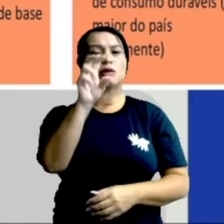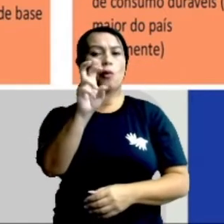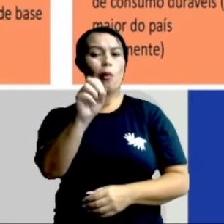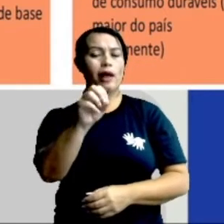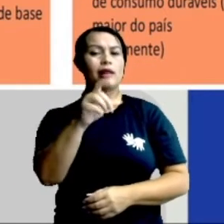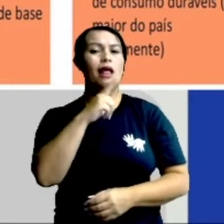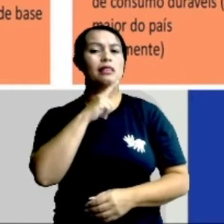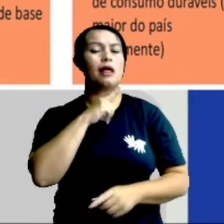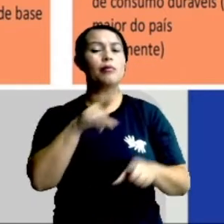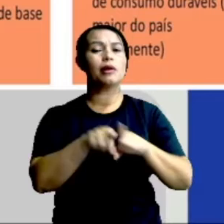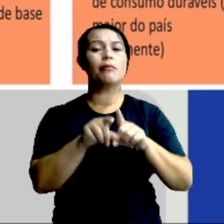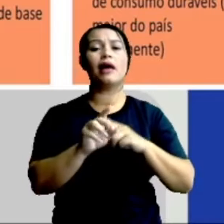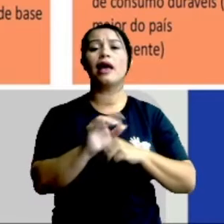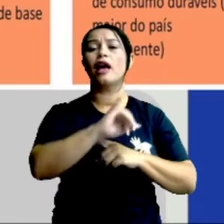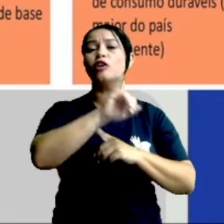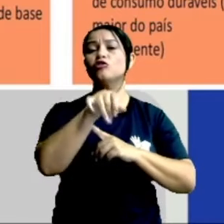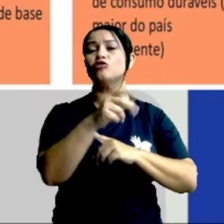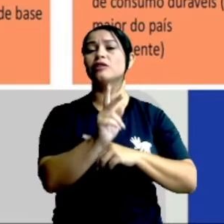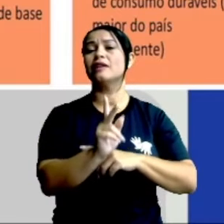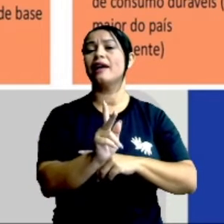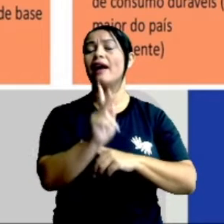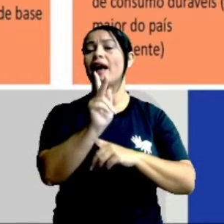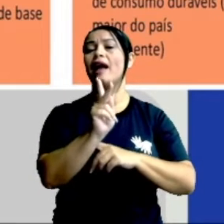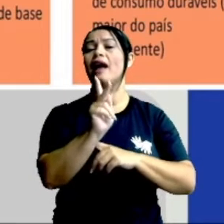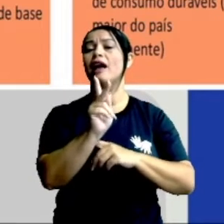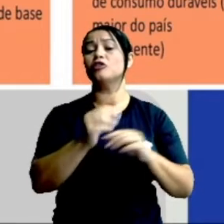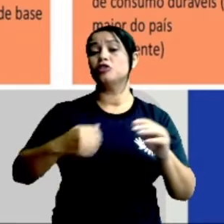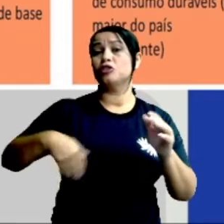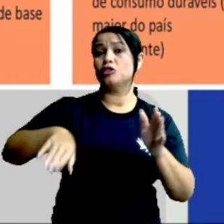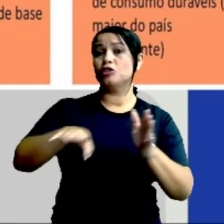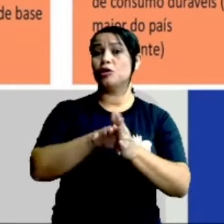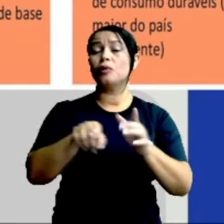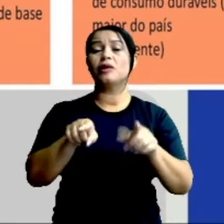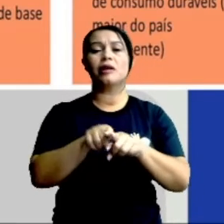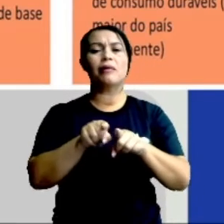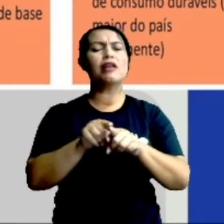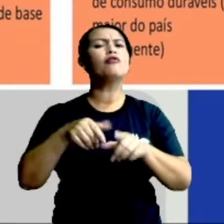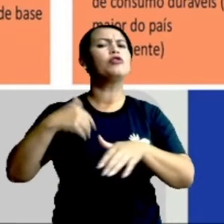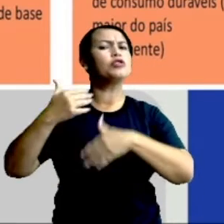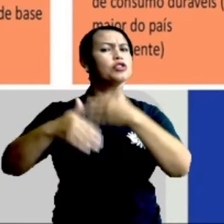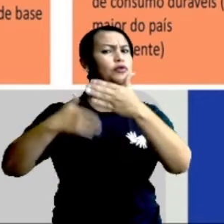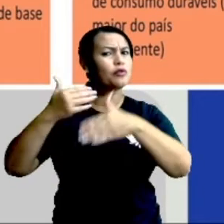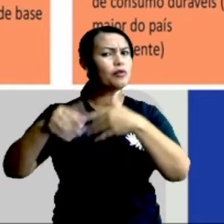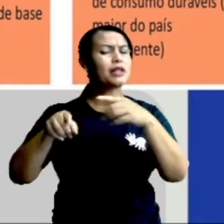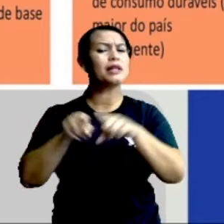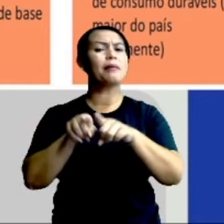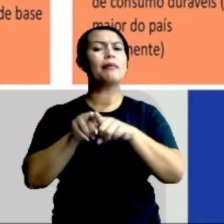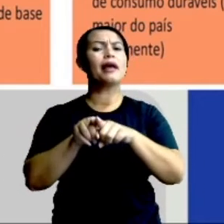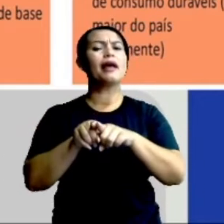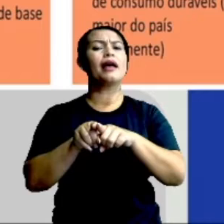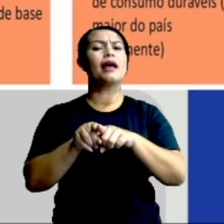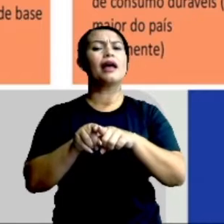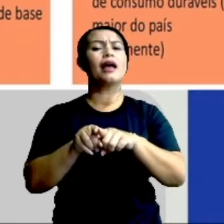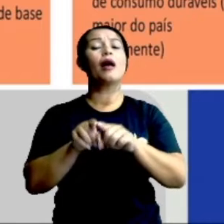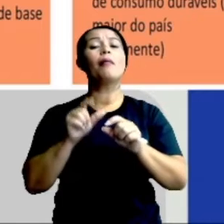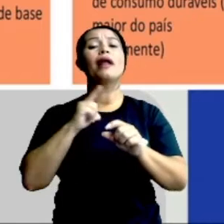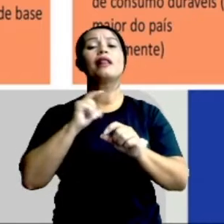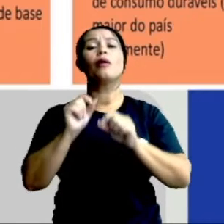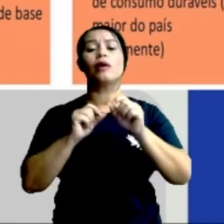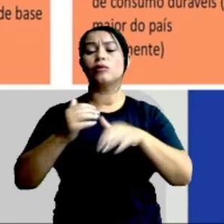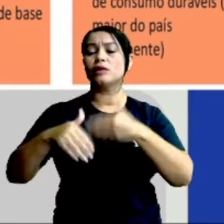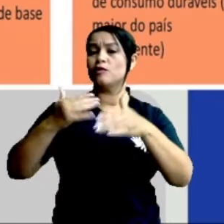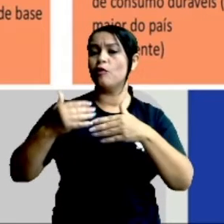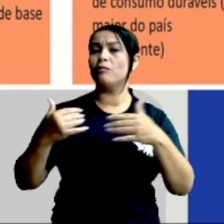quando a gente tem, por exemplo, o JK, Juscelino Kubitschek, chegando ao poder e ele vai desenvolver todo também um mecanismo para impulsionar